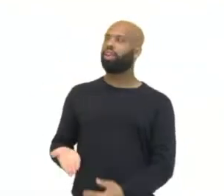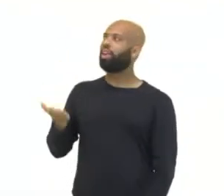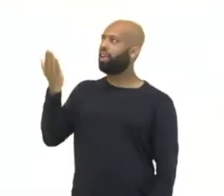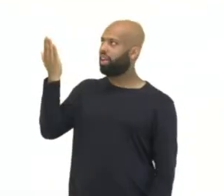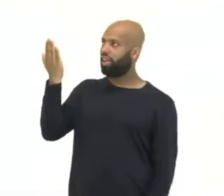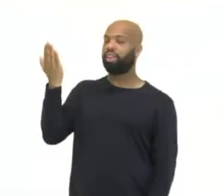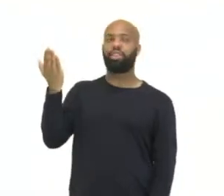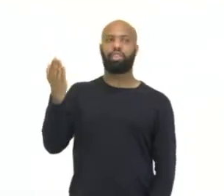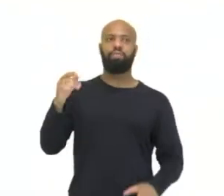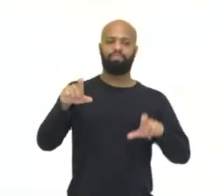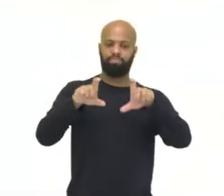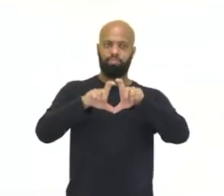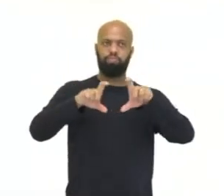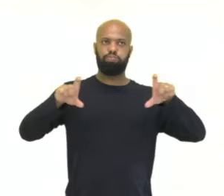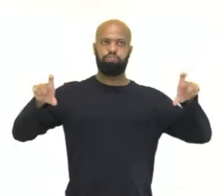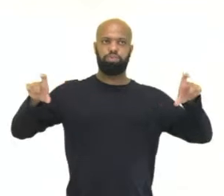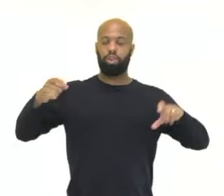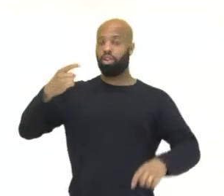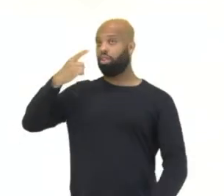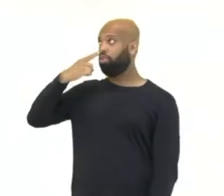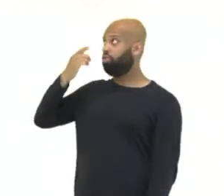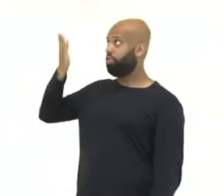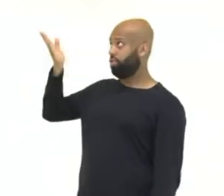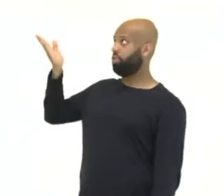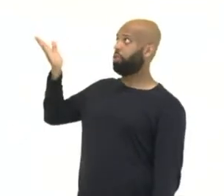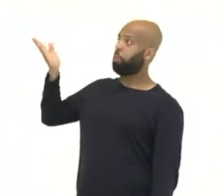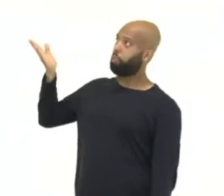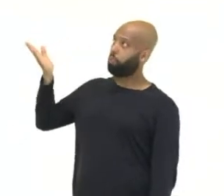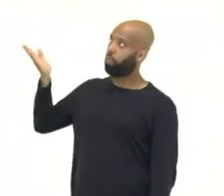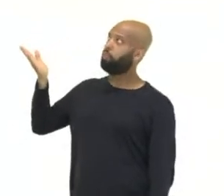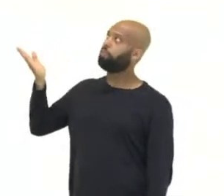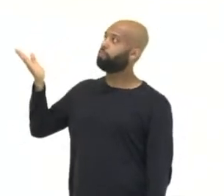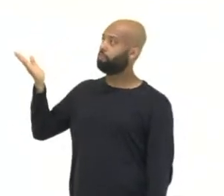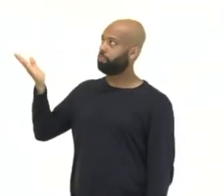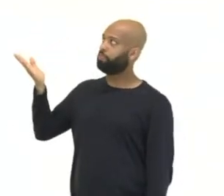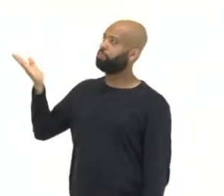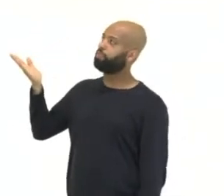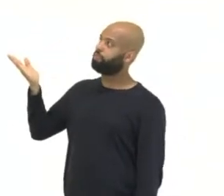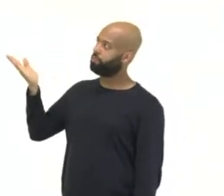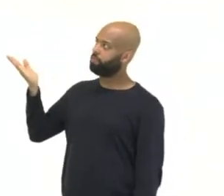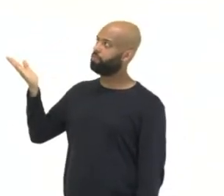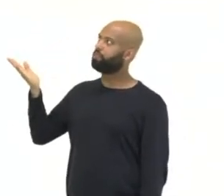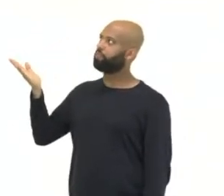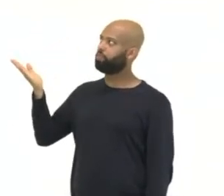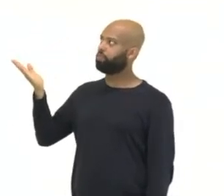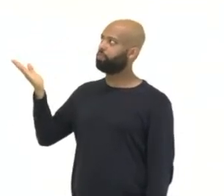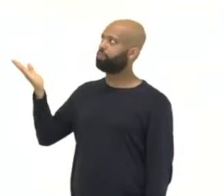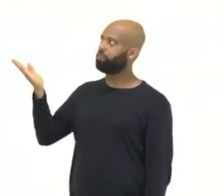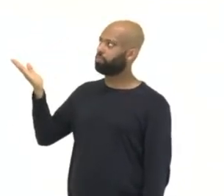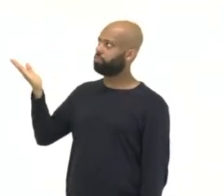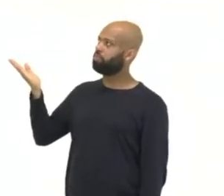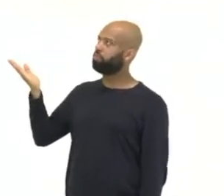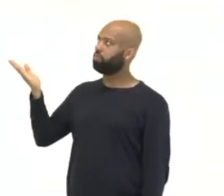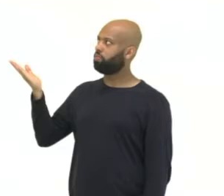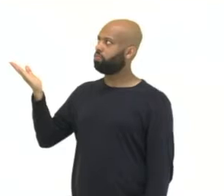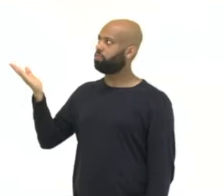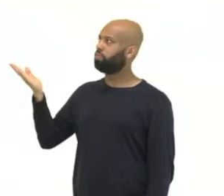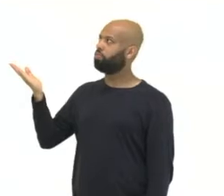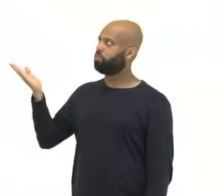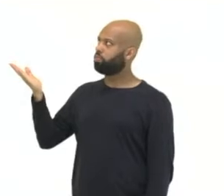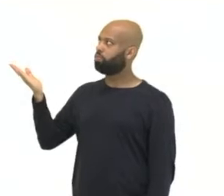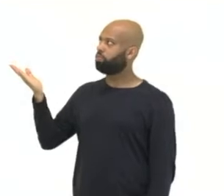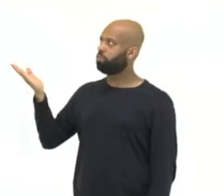seguinte estrofe, né? Ouviram do Ipiranga as margens plácidas, de um povo heróico o